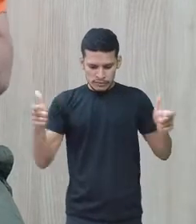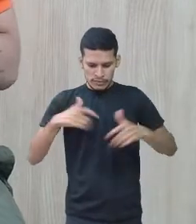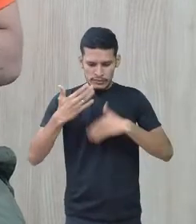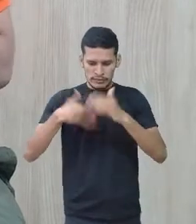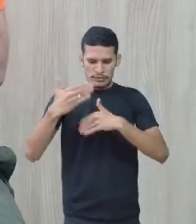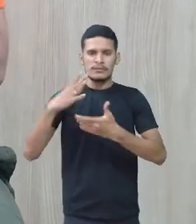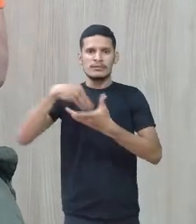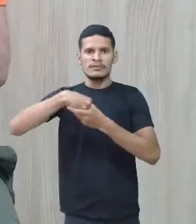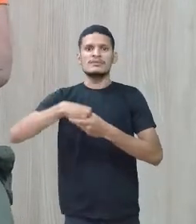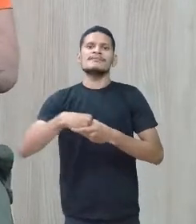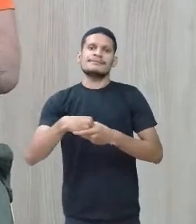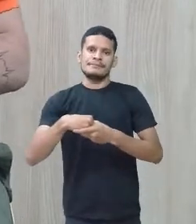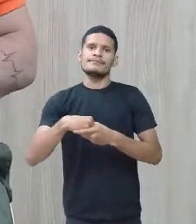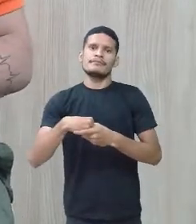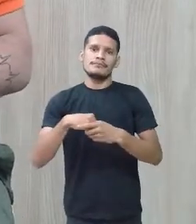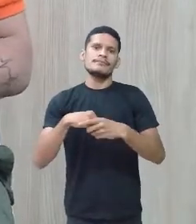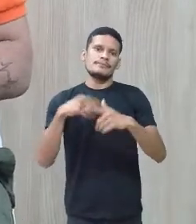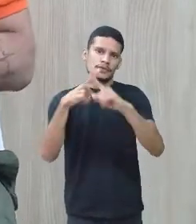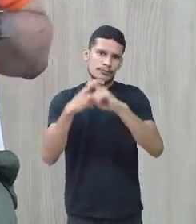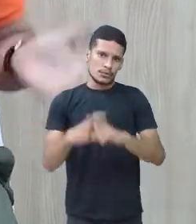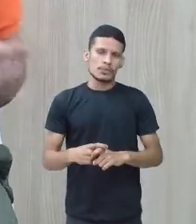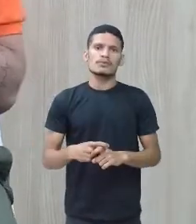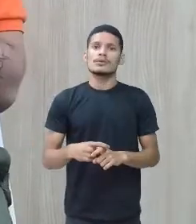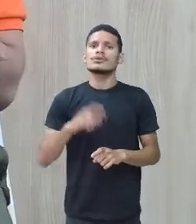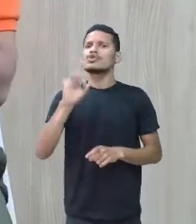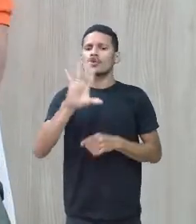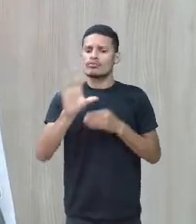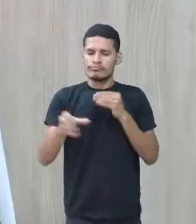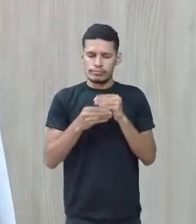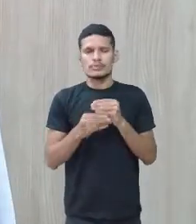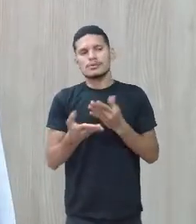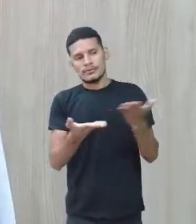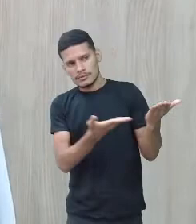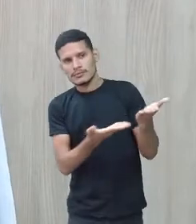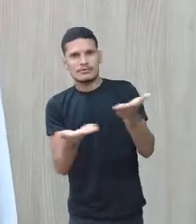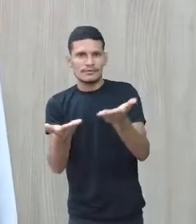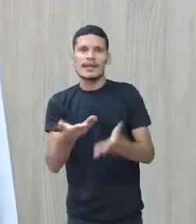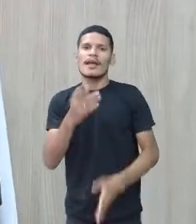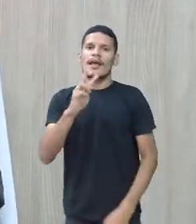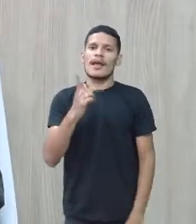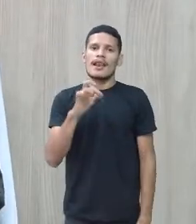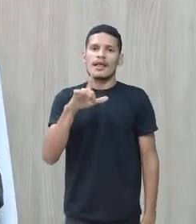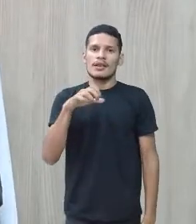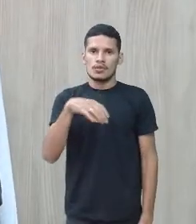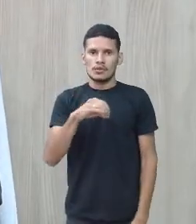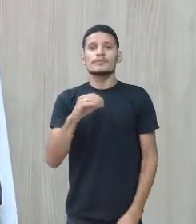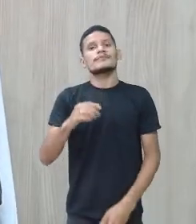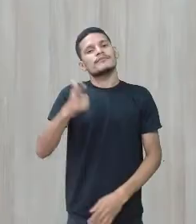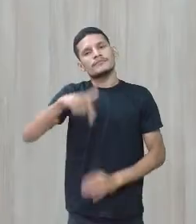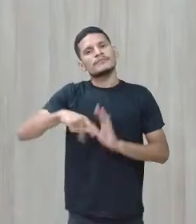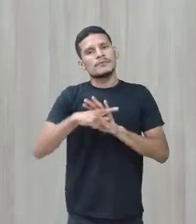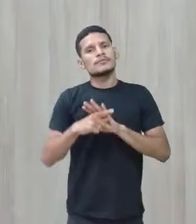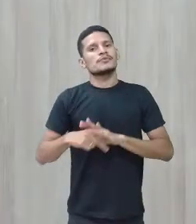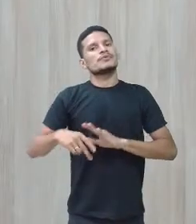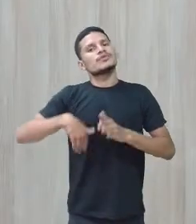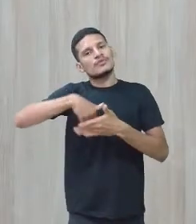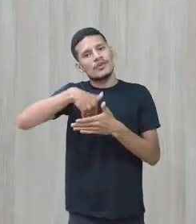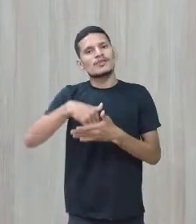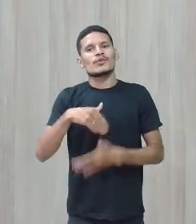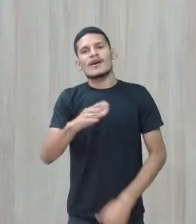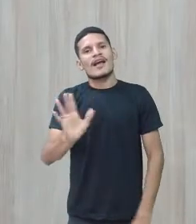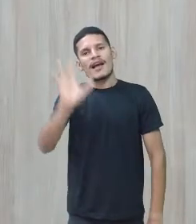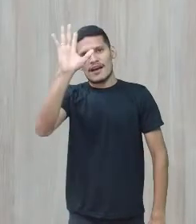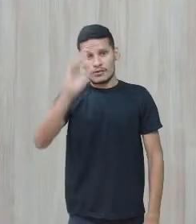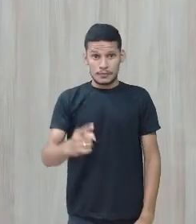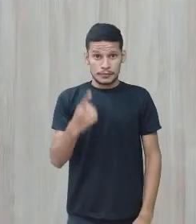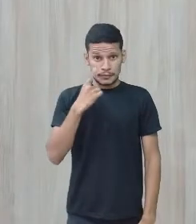Naquela prova. É só para complementar mesmo. Vou jogar a bola de novo para Helena aqui, que ele é o jogador caro. Caríssimo. Mandou a